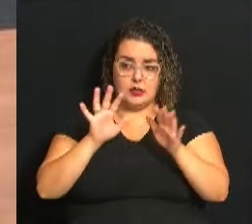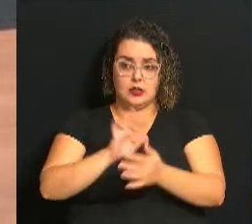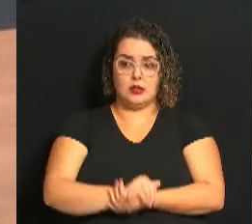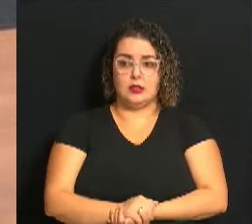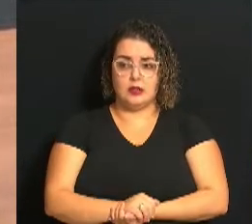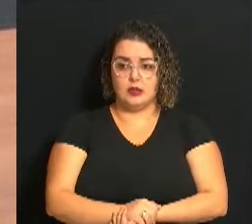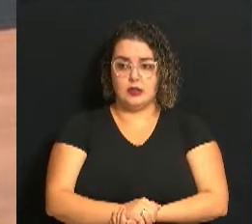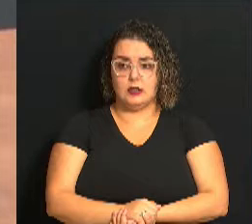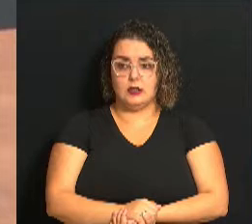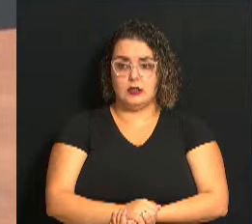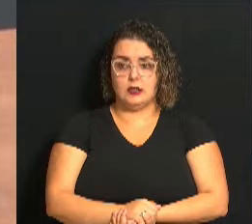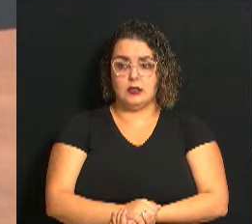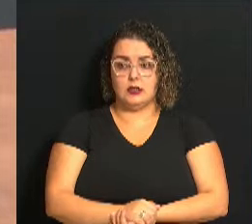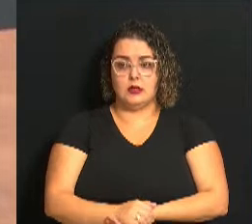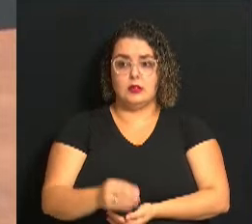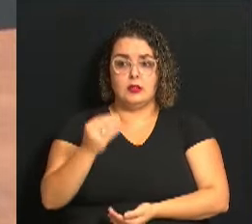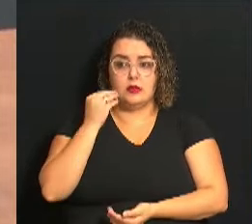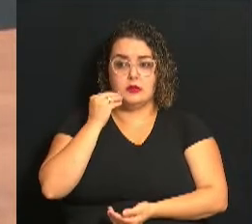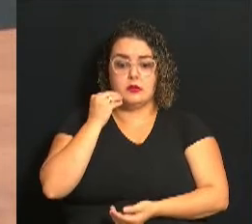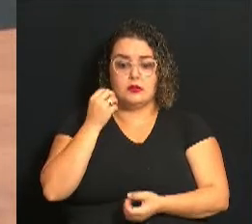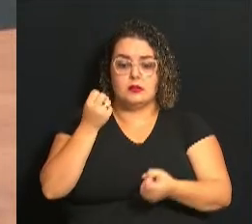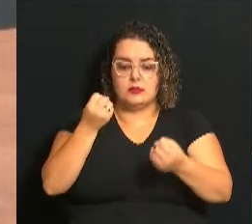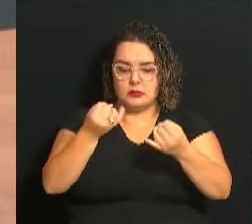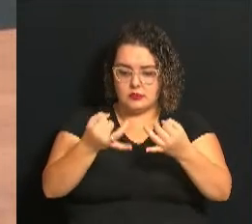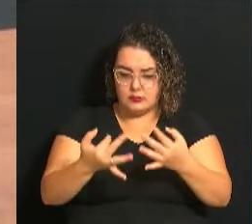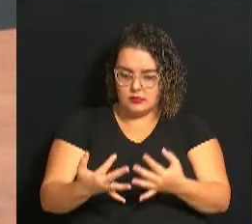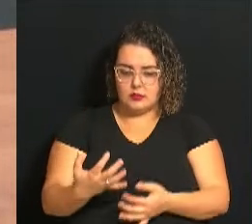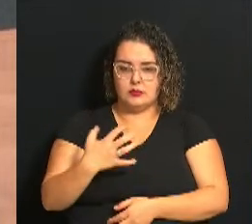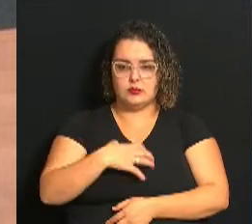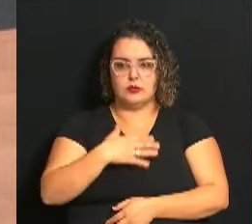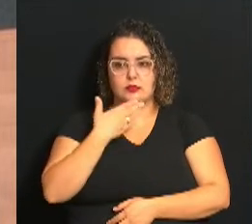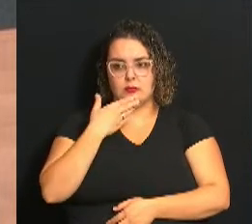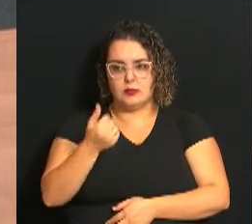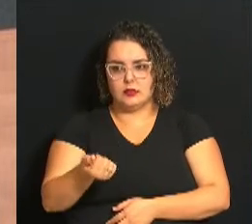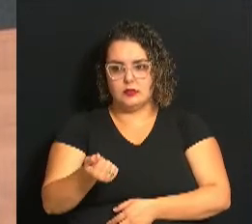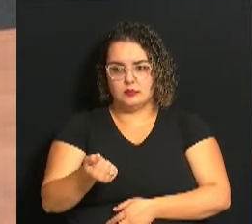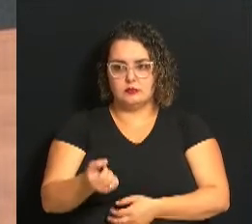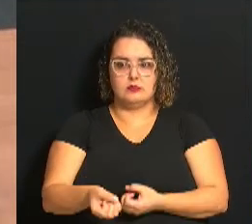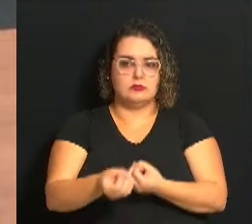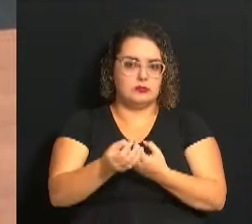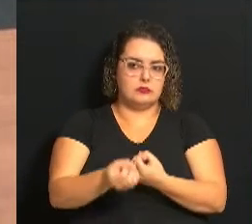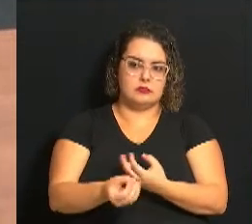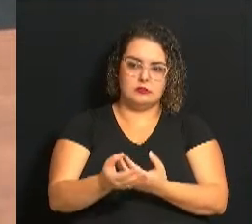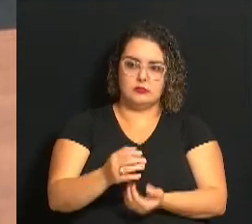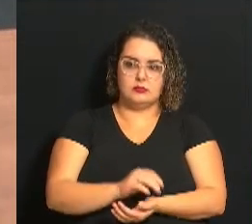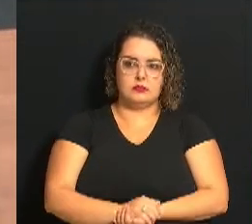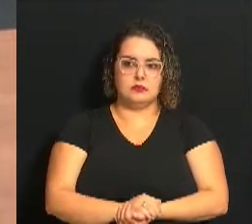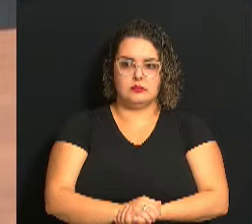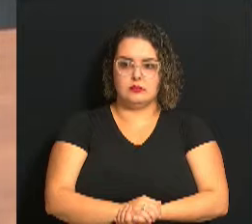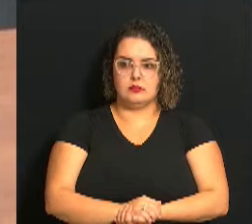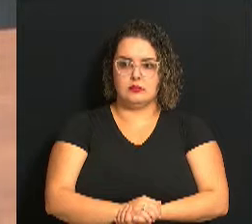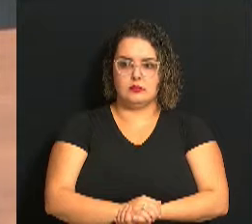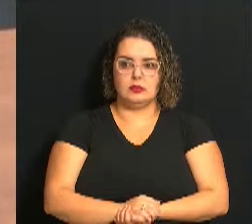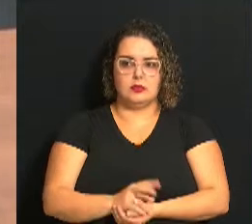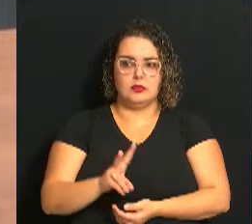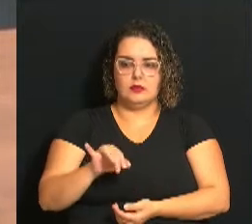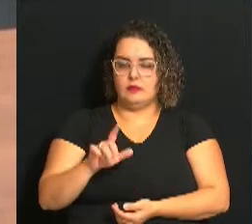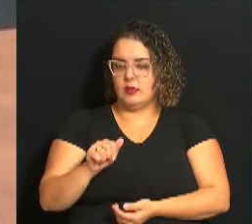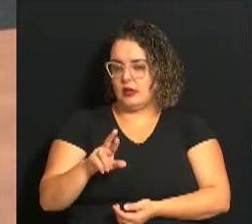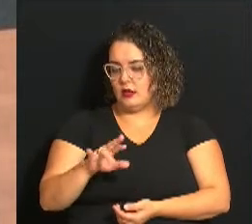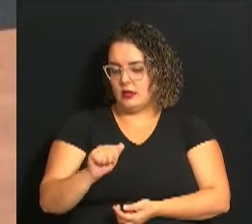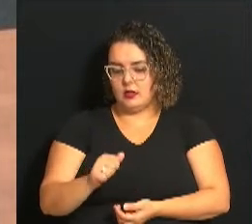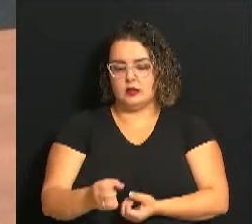gente tenta instruir da melhor forma a ficha informativa, mas ela vem desde as diretrizes viárias informadas,